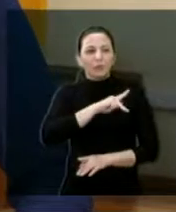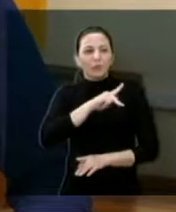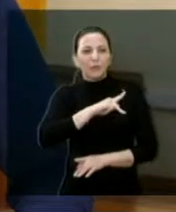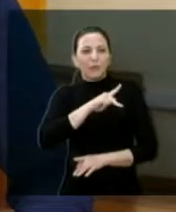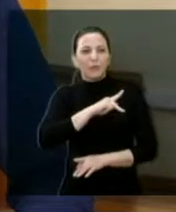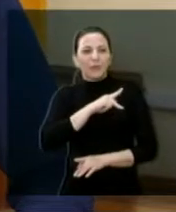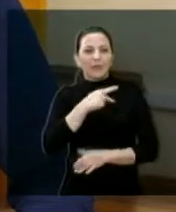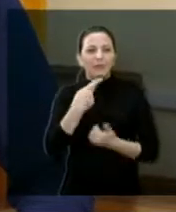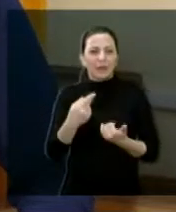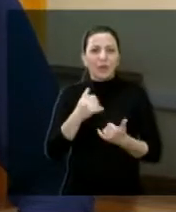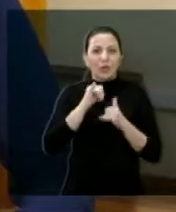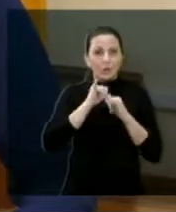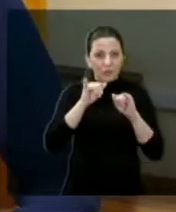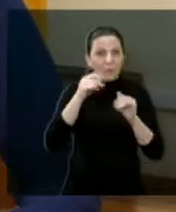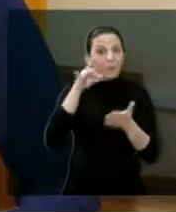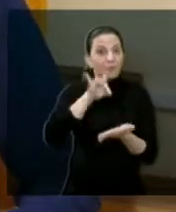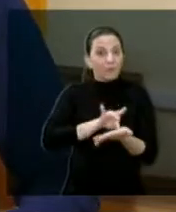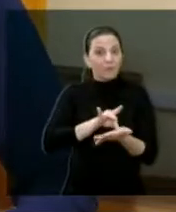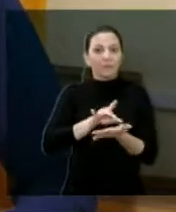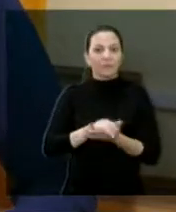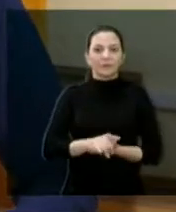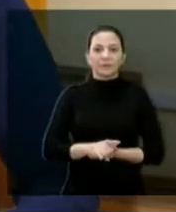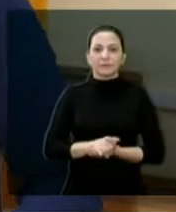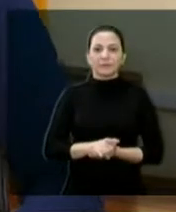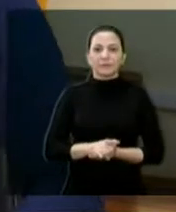falar porque isso foi verdade.